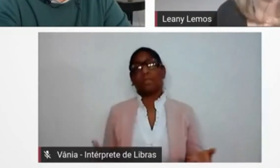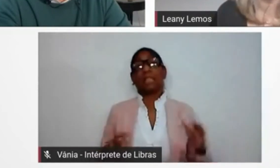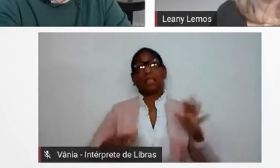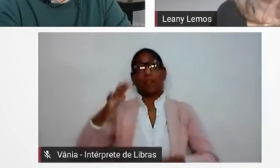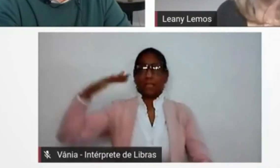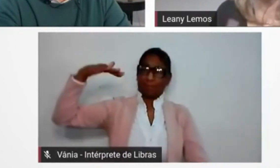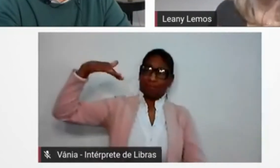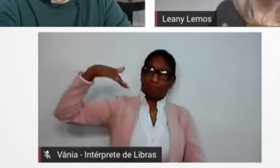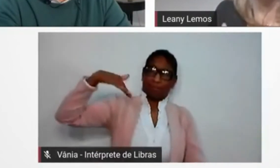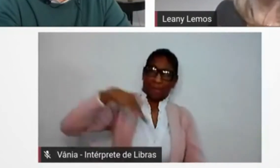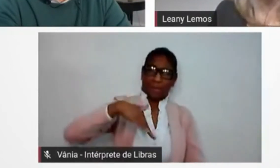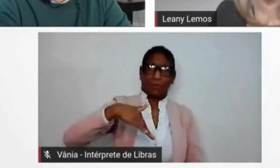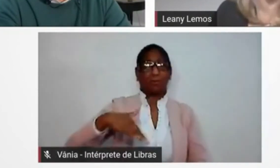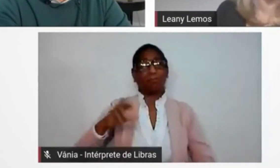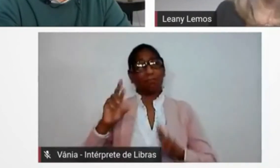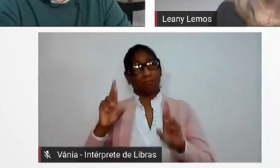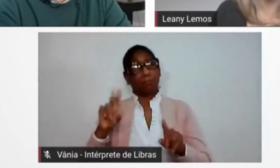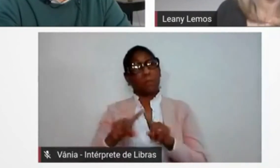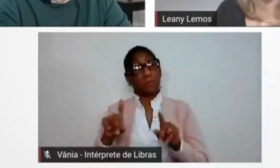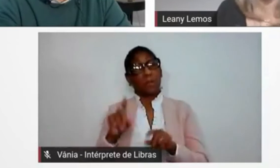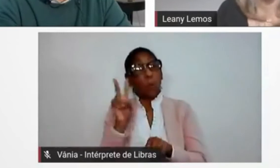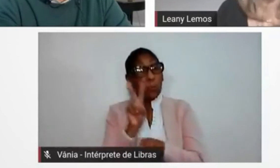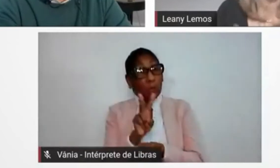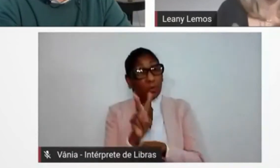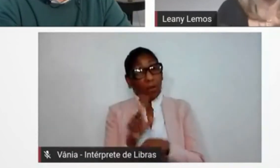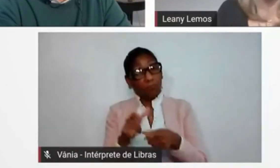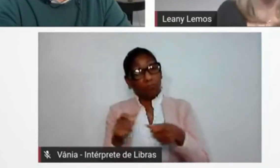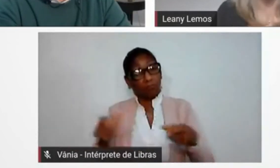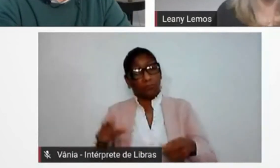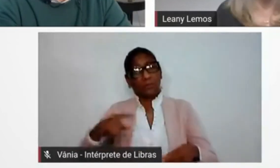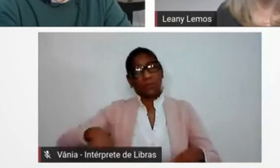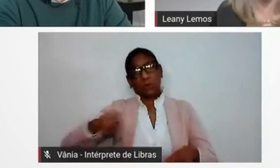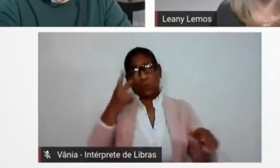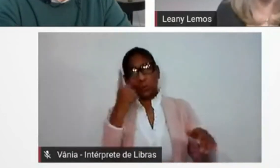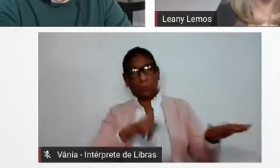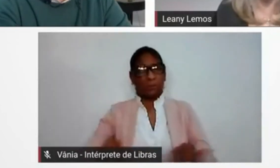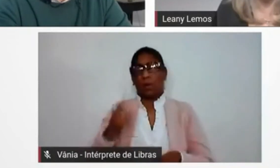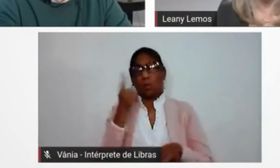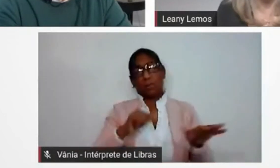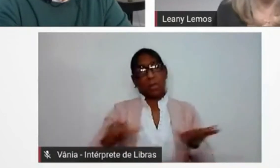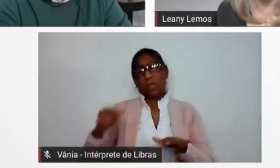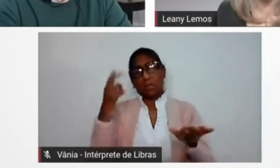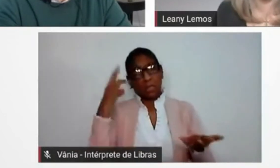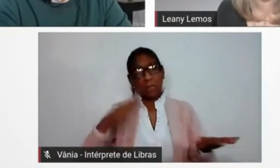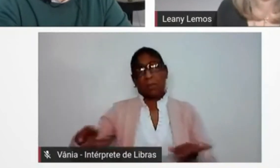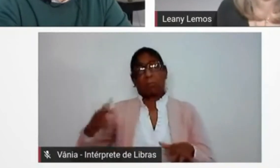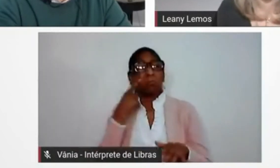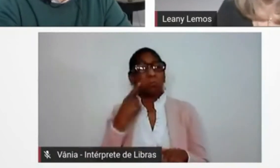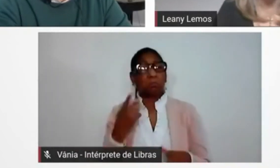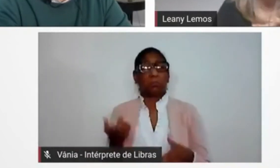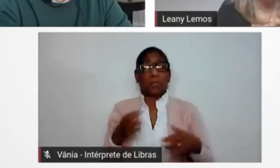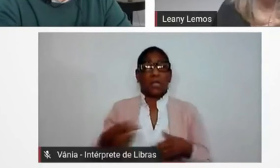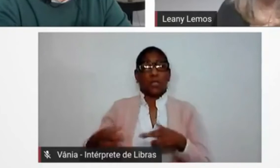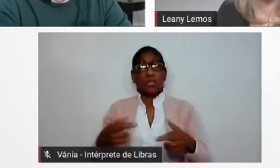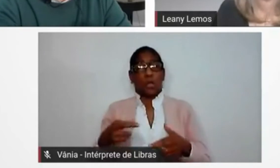mais à frente. Mas tudo isso a observar num período maior que não é de uma semana, de algumas semanas. A gente viu a região